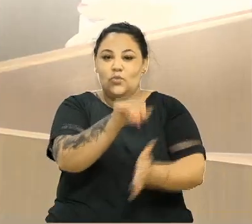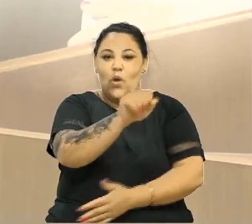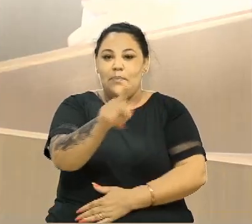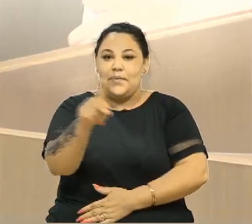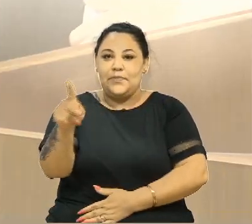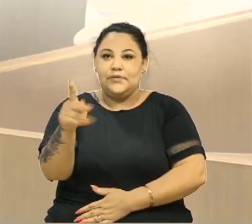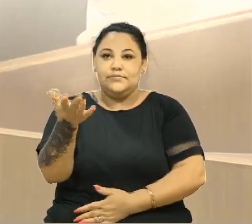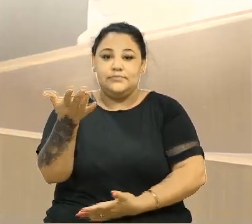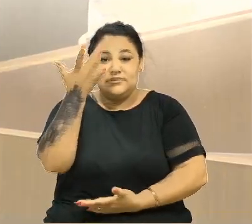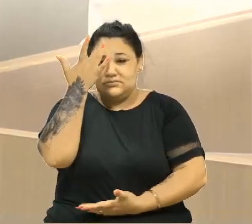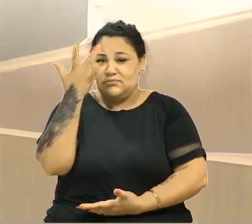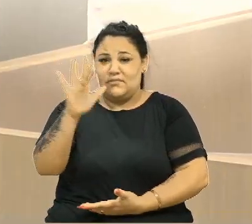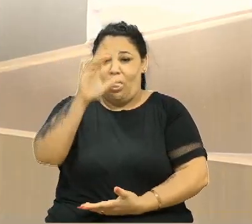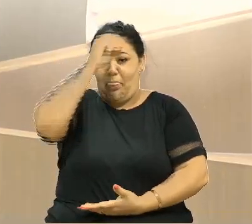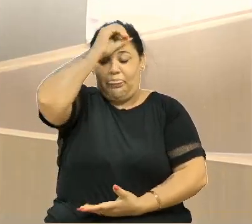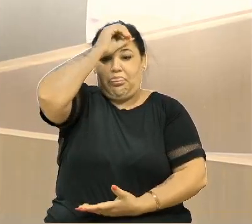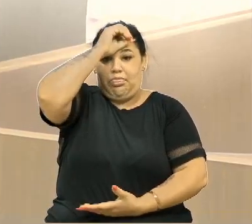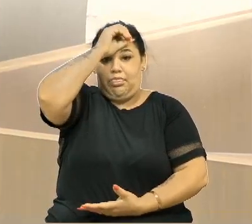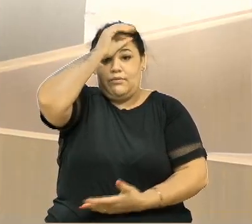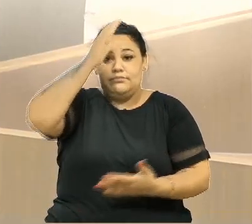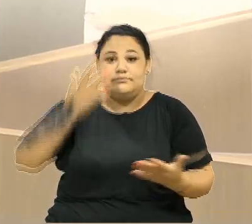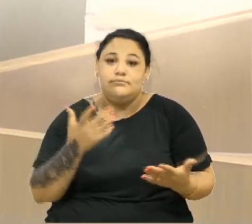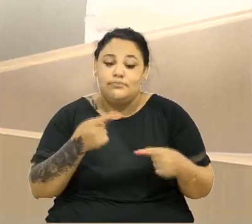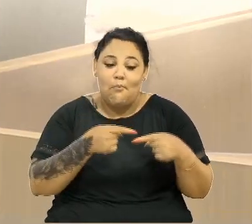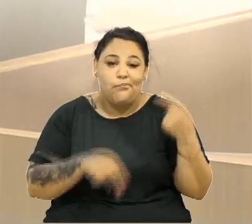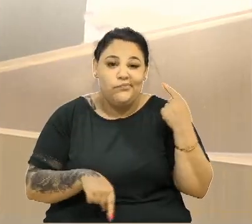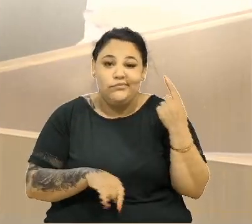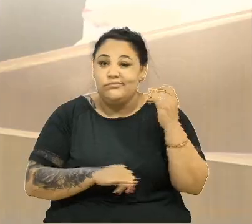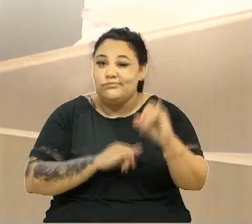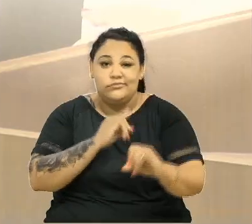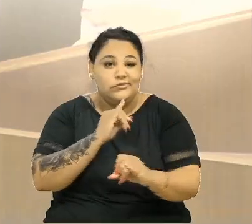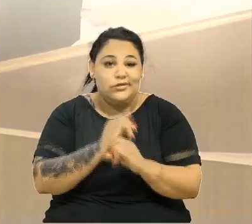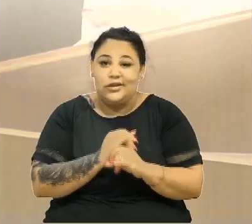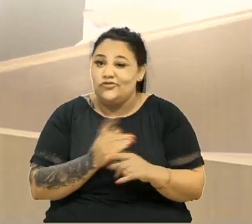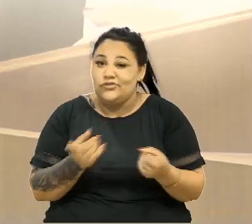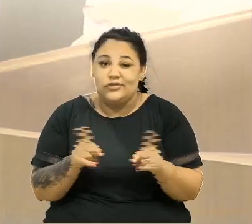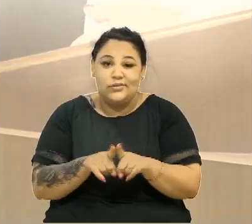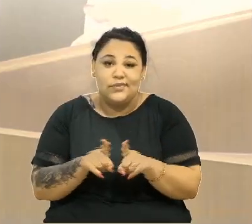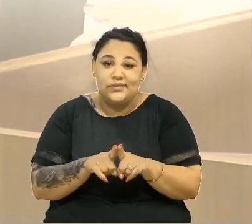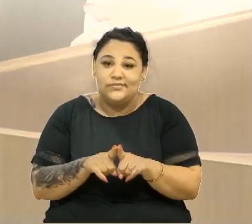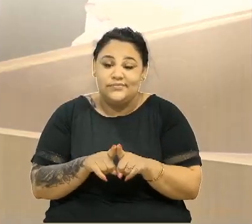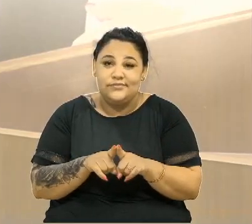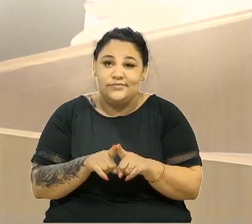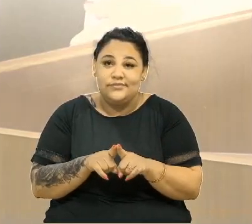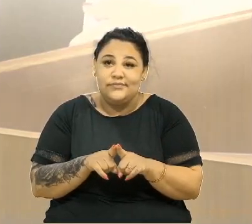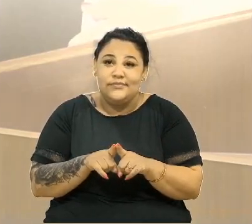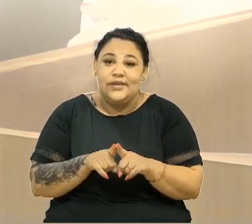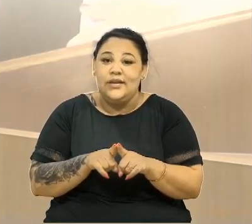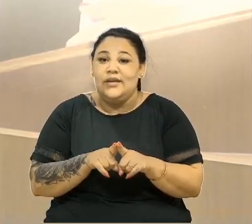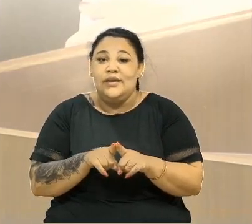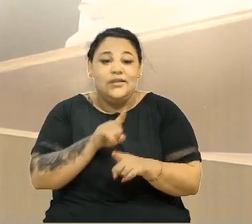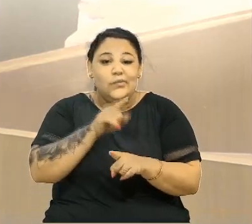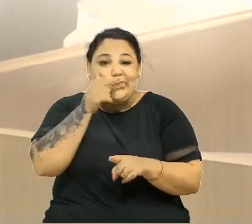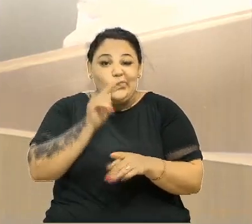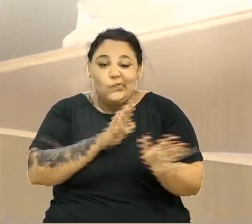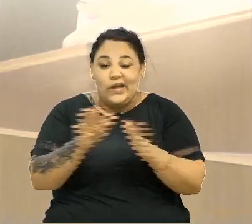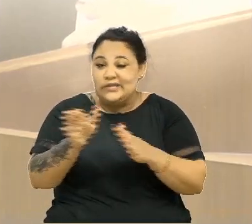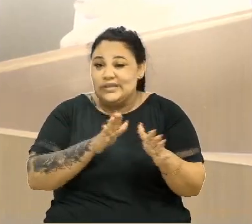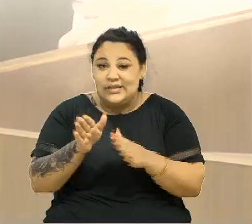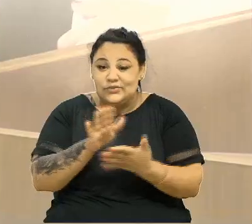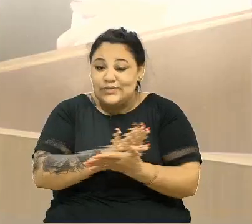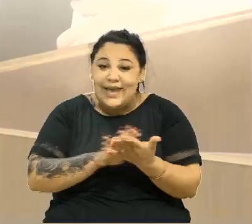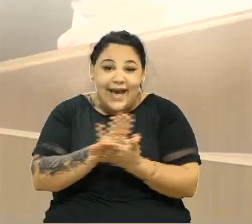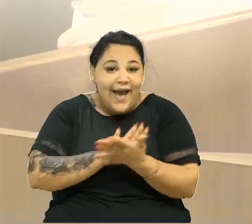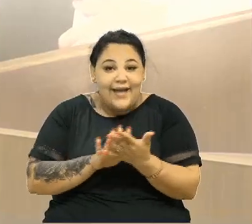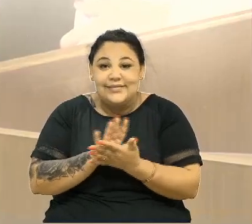aplicativo, não tem internet no seu celular, lá não tem Wi-Fi, e eles não conseguem acessar ao serviço,